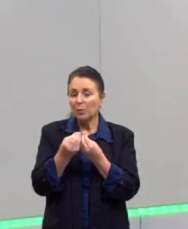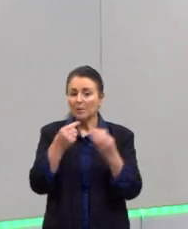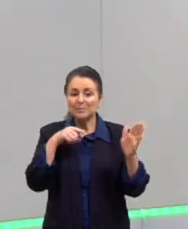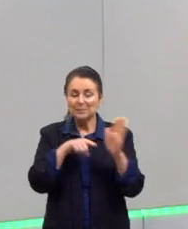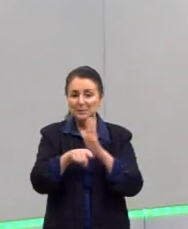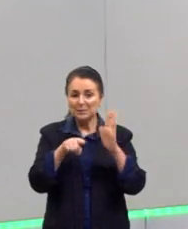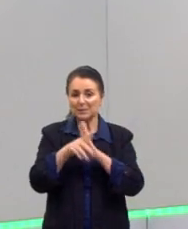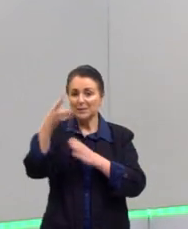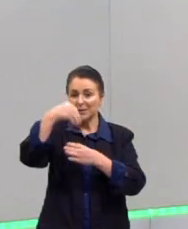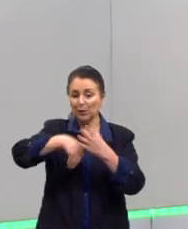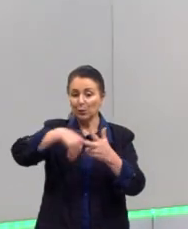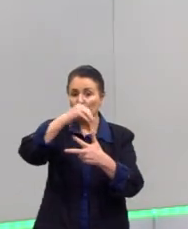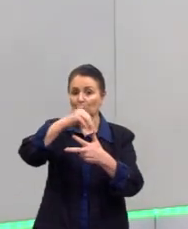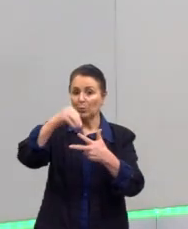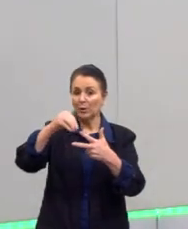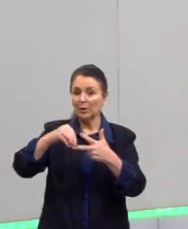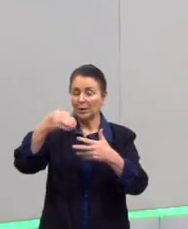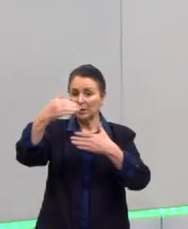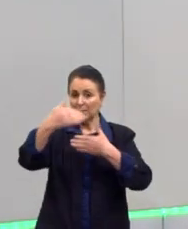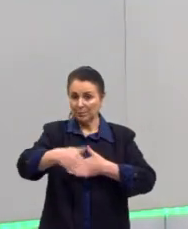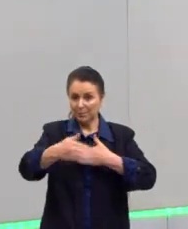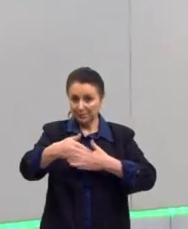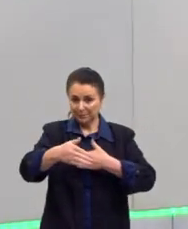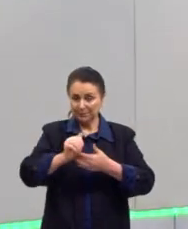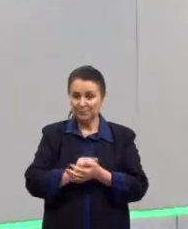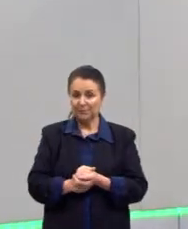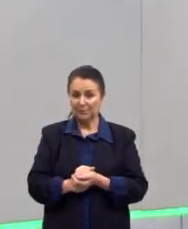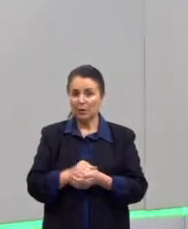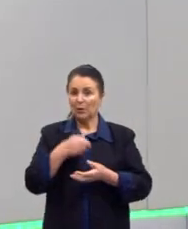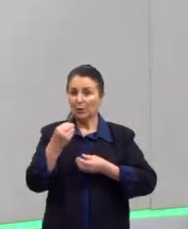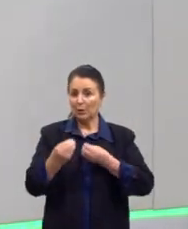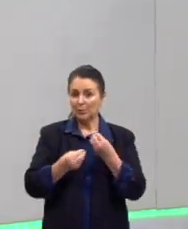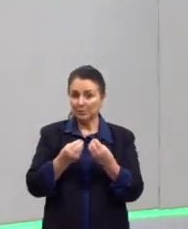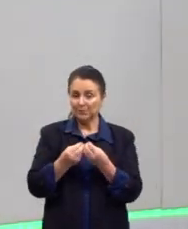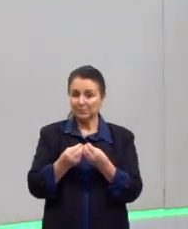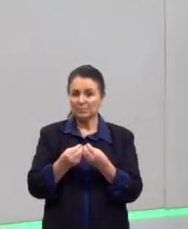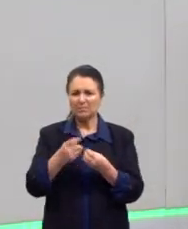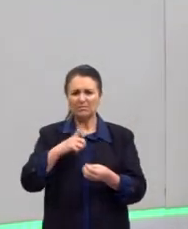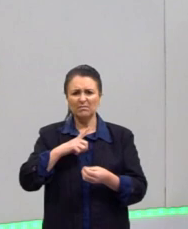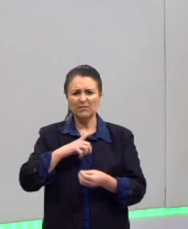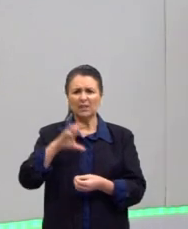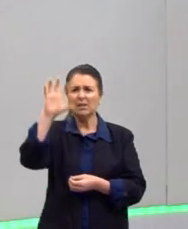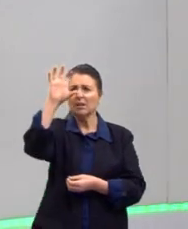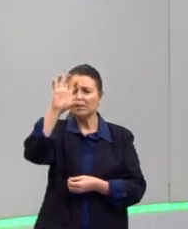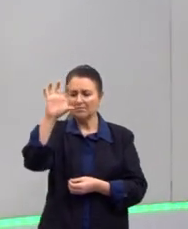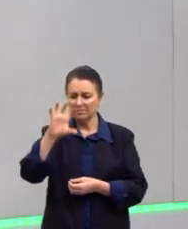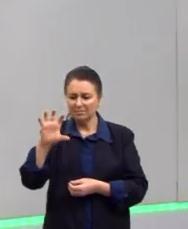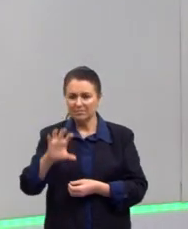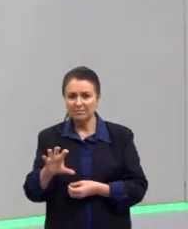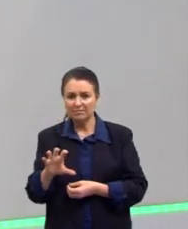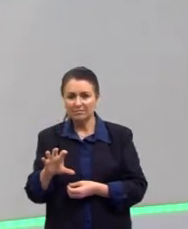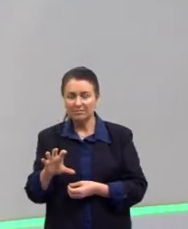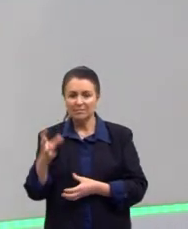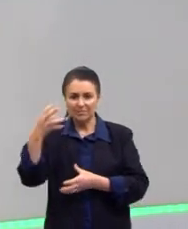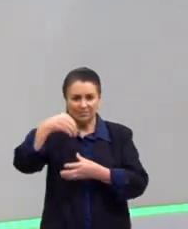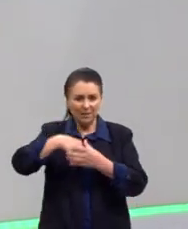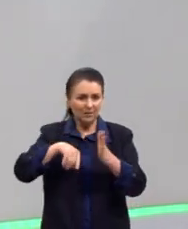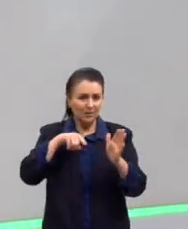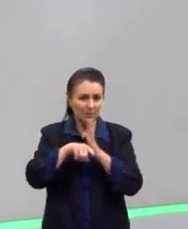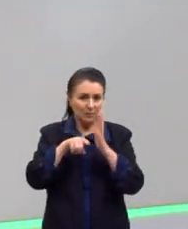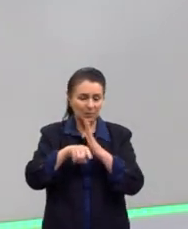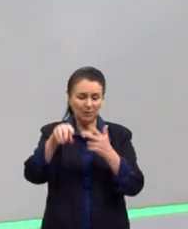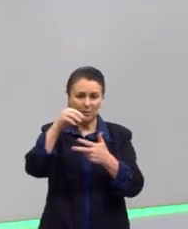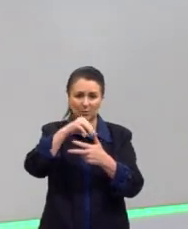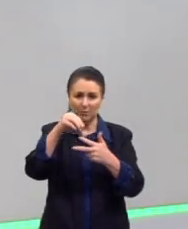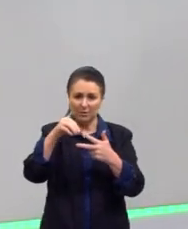né vão aparecer lá dentro do nosso Enem Será que a gente tem regionalismo dentro das questões